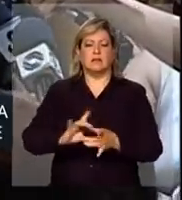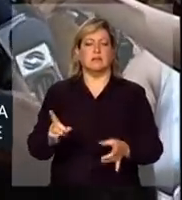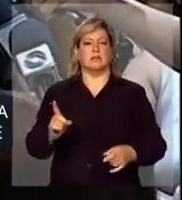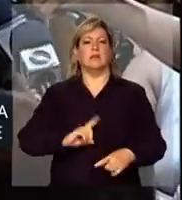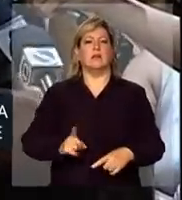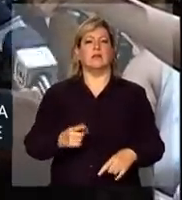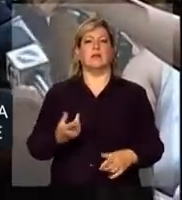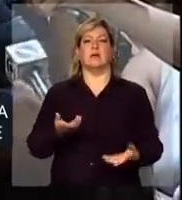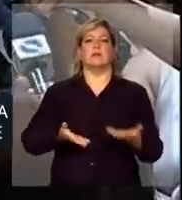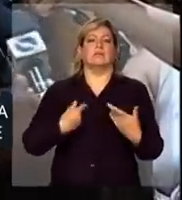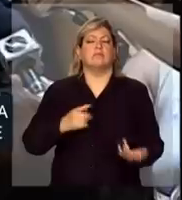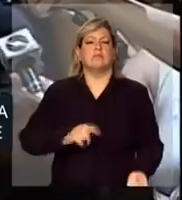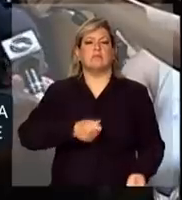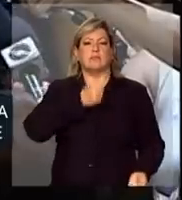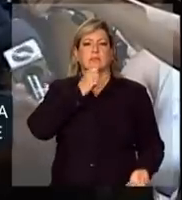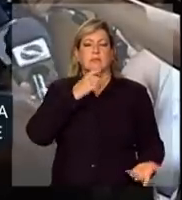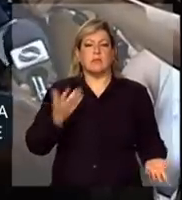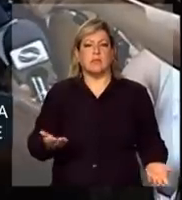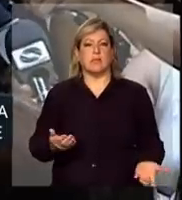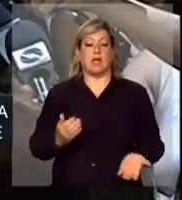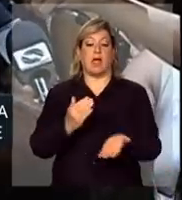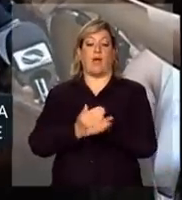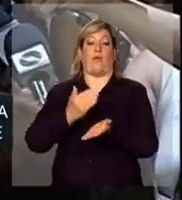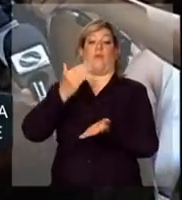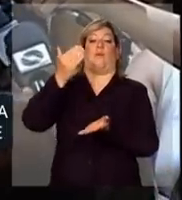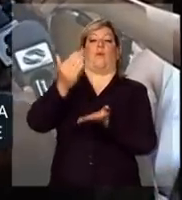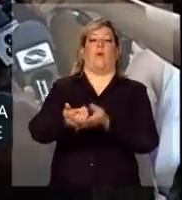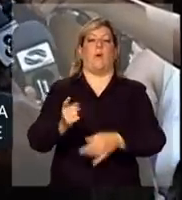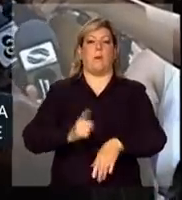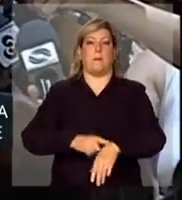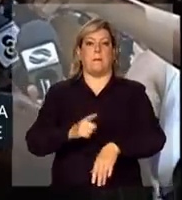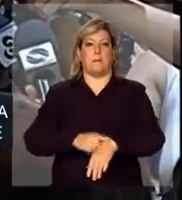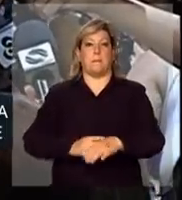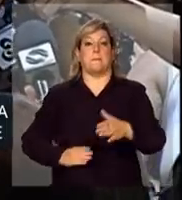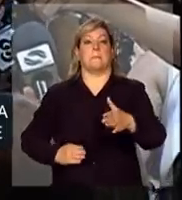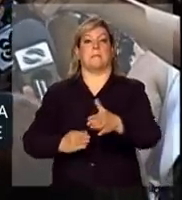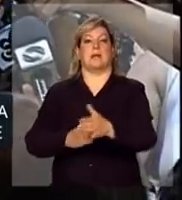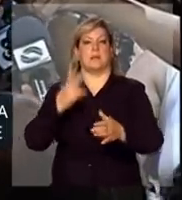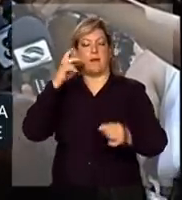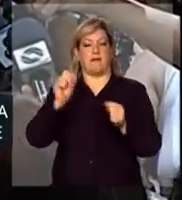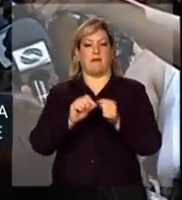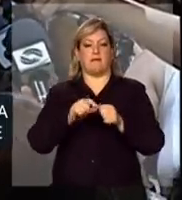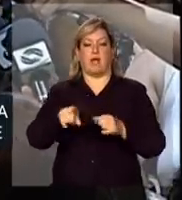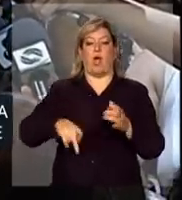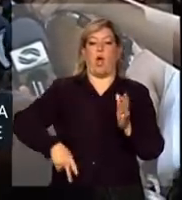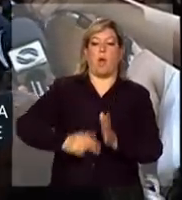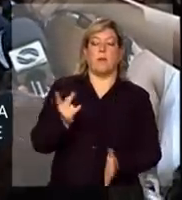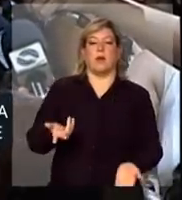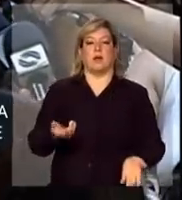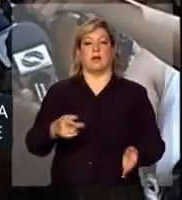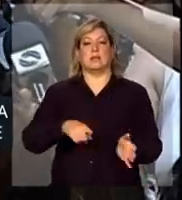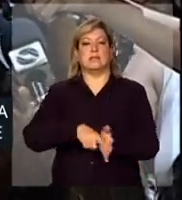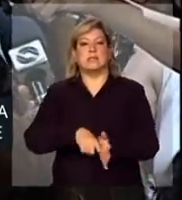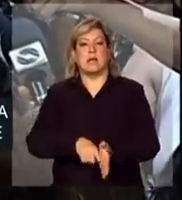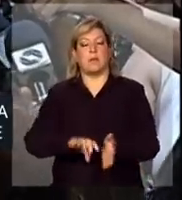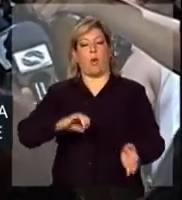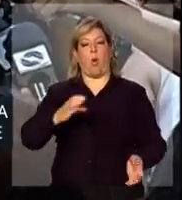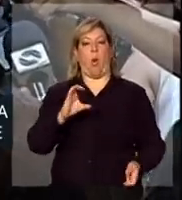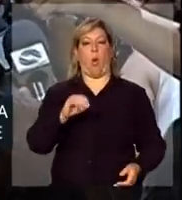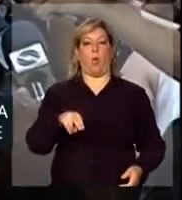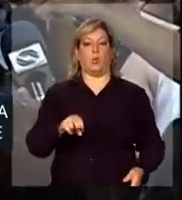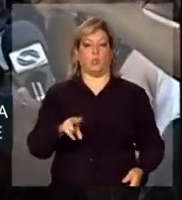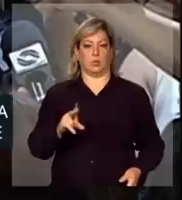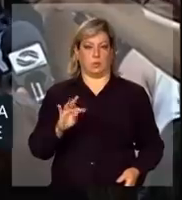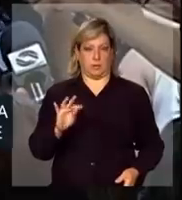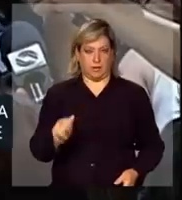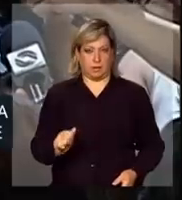porque não atendia, e com isso ultrapassava o prazo estabelecido, o prazo máximo para fazer aquela cirurgia, aquele exame ou aquela consulta.